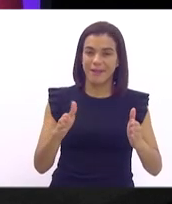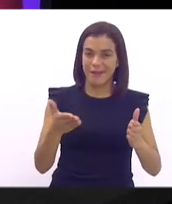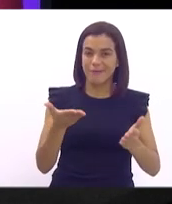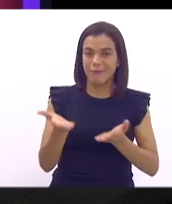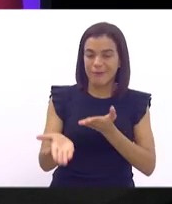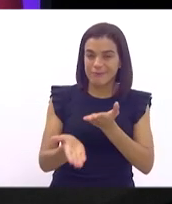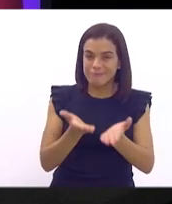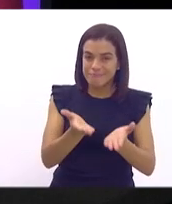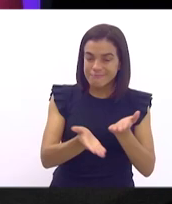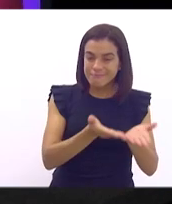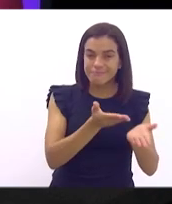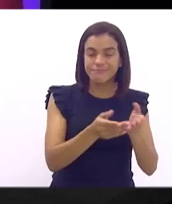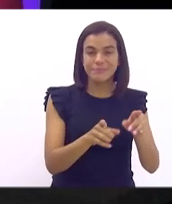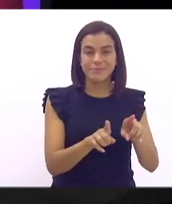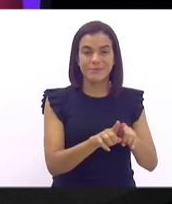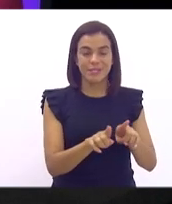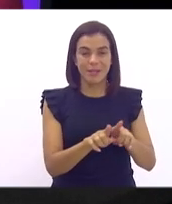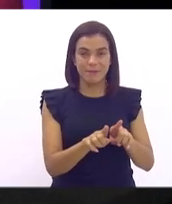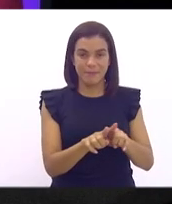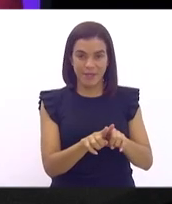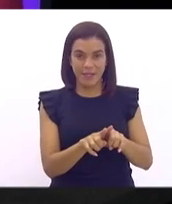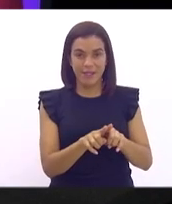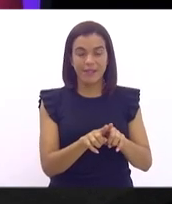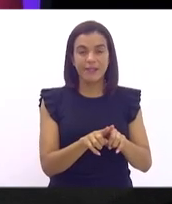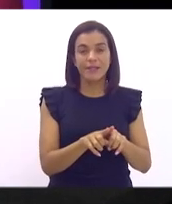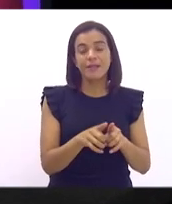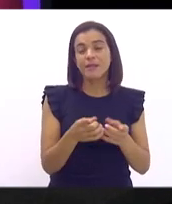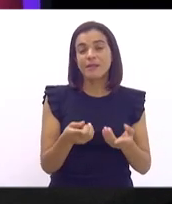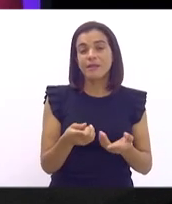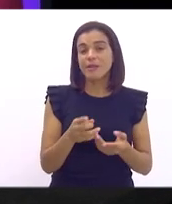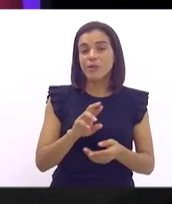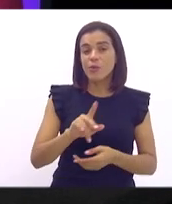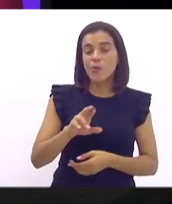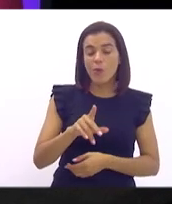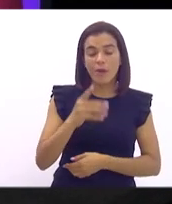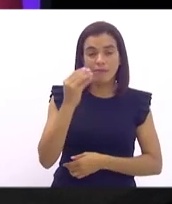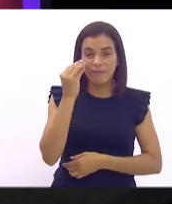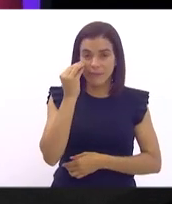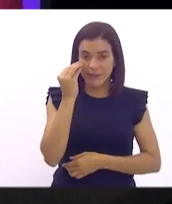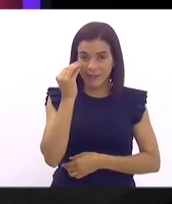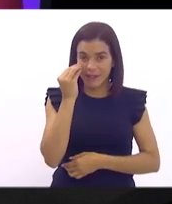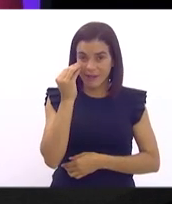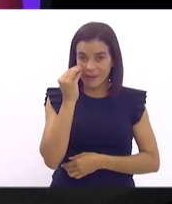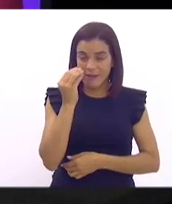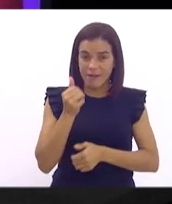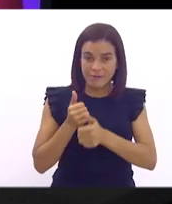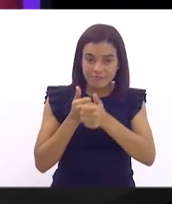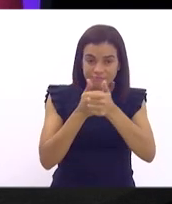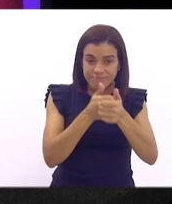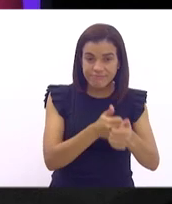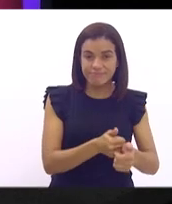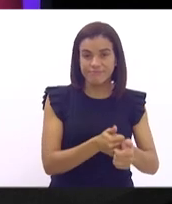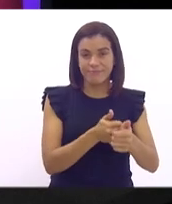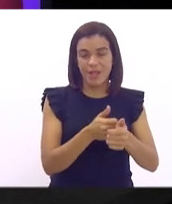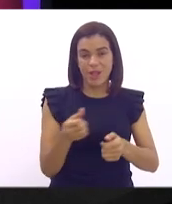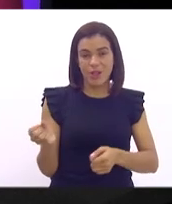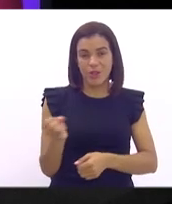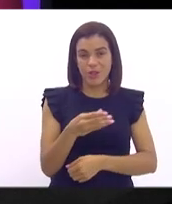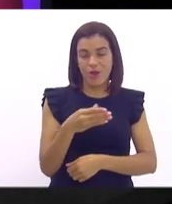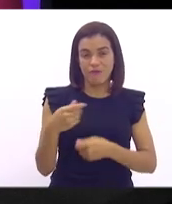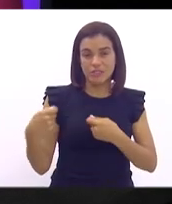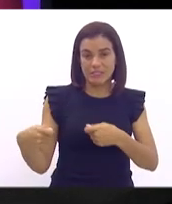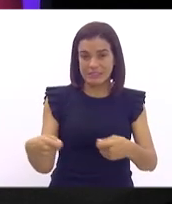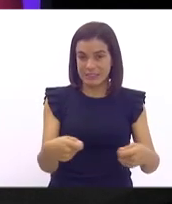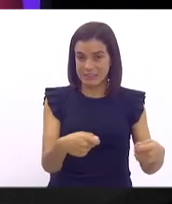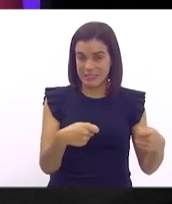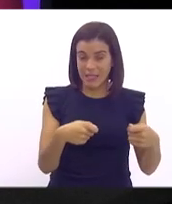prerrogativa da sua criação, né, numa tentativa de acompanhar as novas demandas